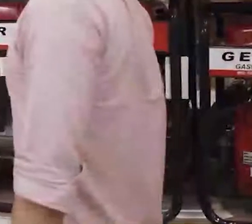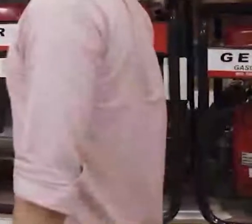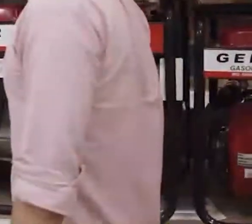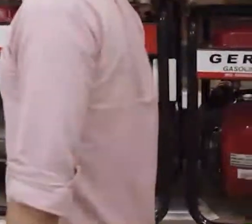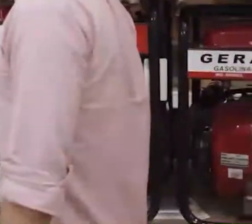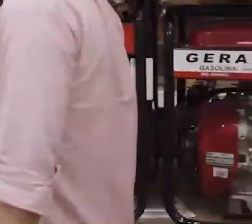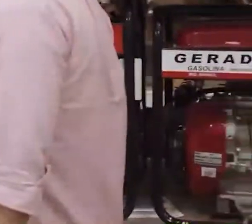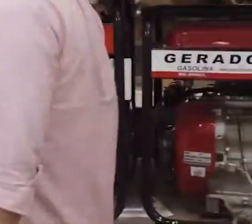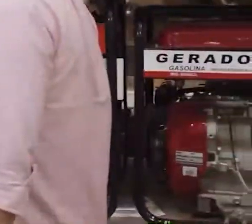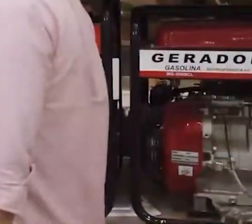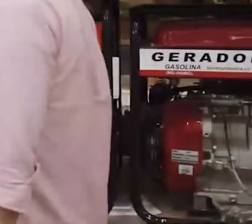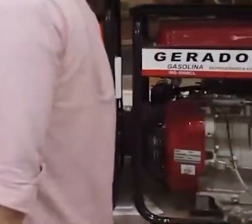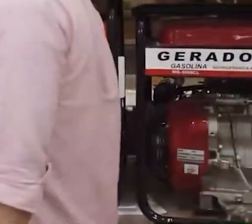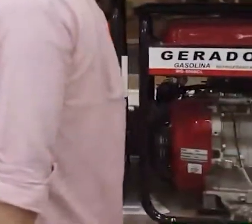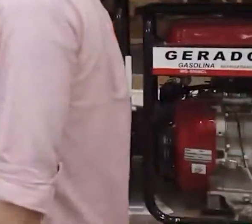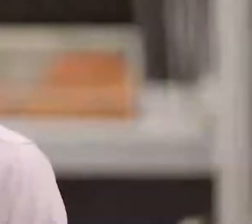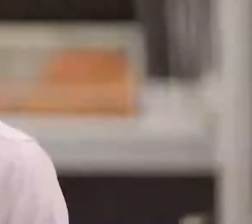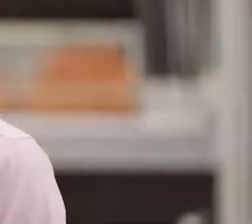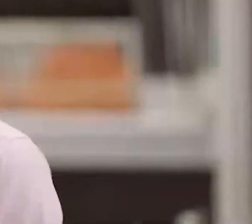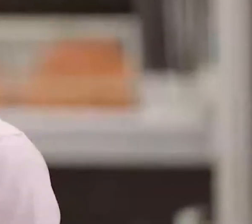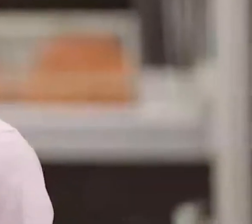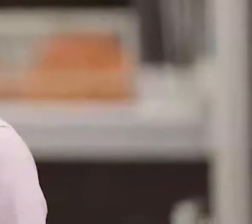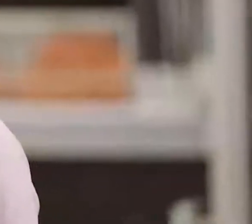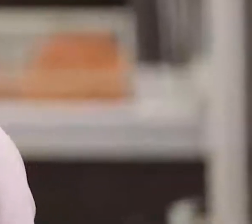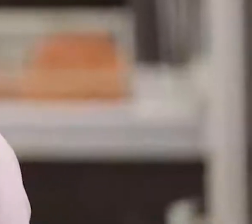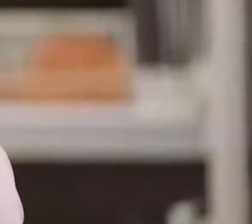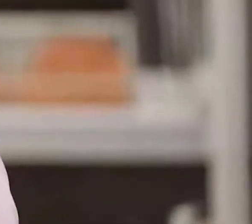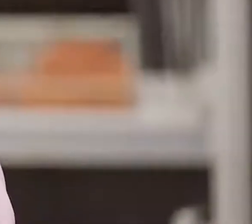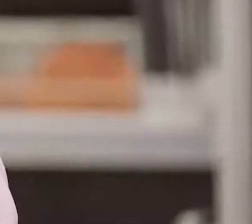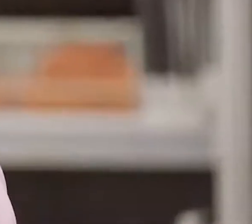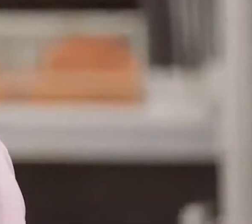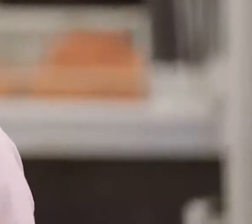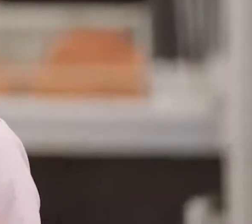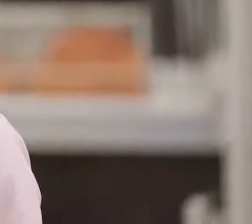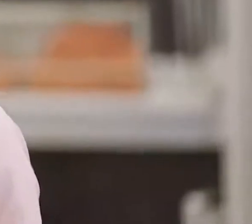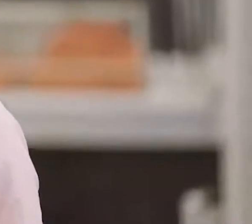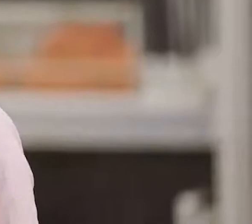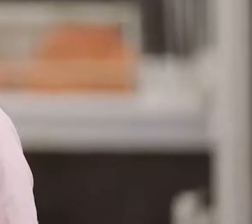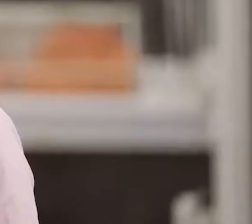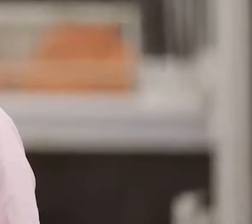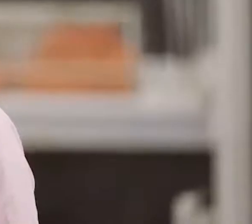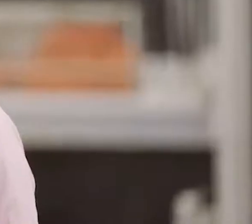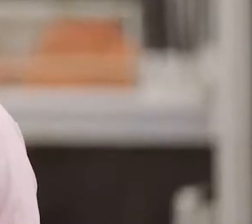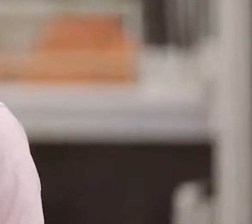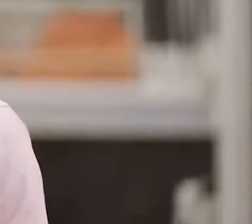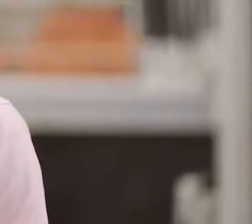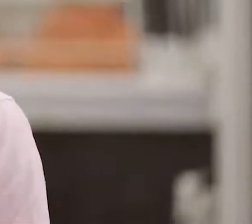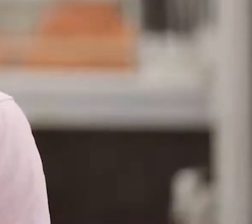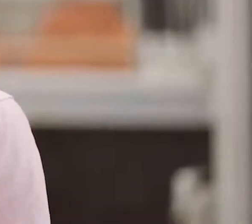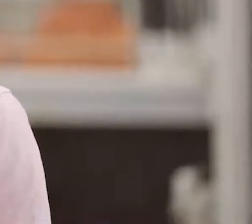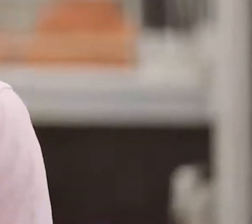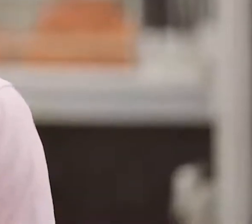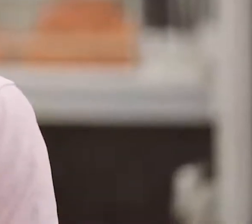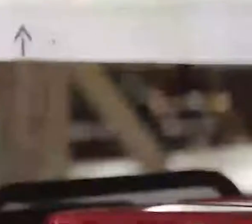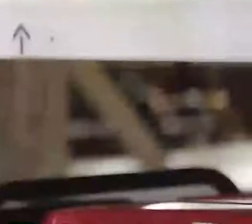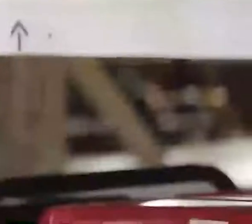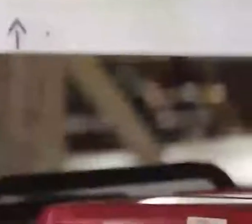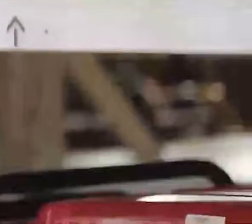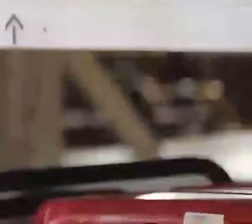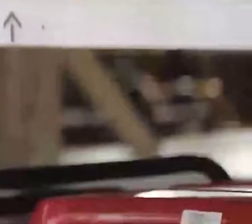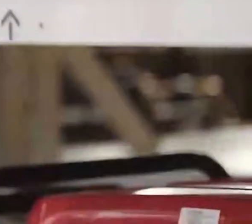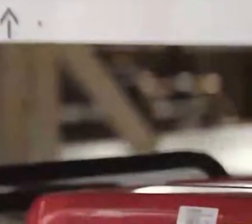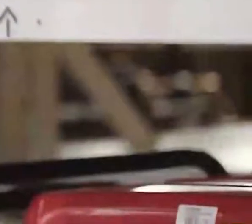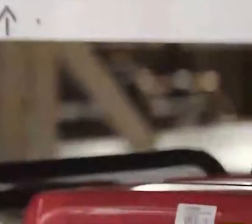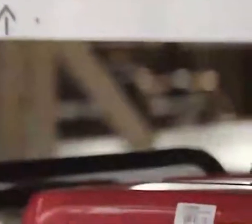mais barato, você vai pagar mais cedo o seu investimento. Ah, legal. E como eu sei qual gerador eu devo escolher para atender a quantidade de equipamentos que eu vou ligar? Bom,